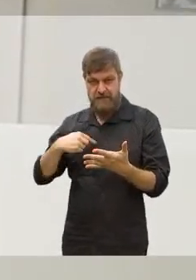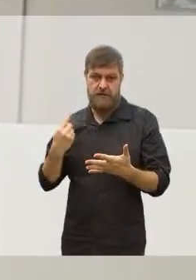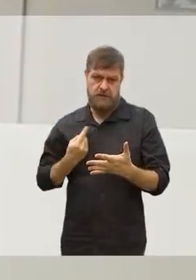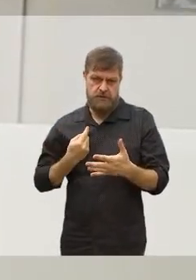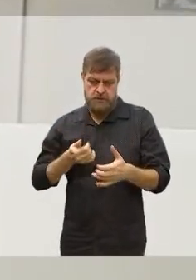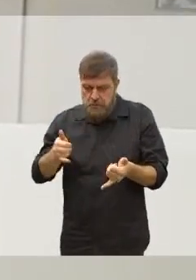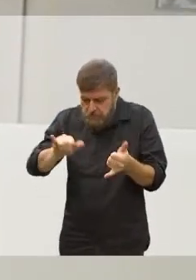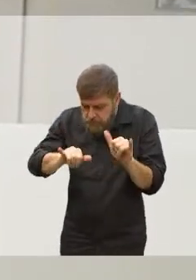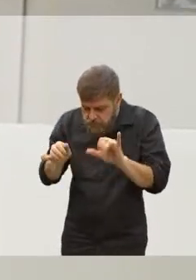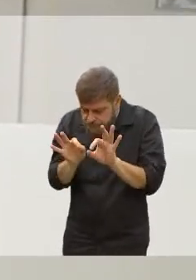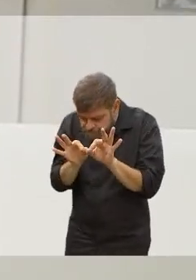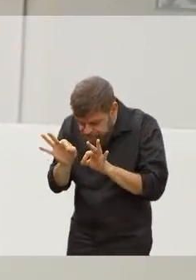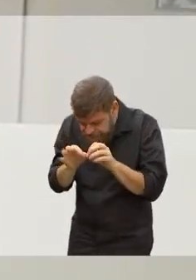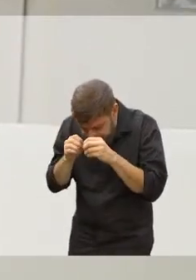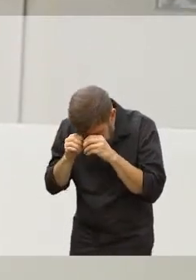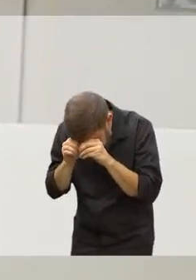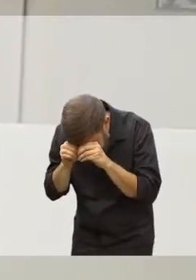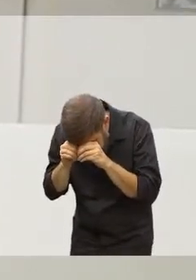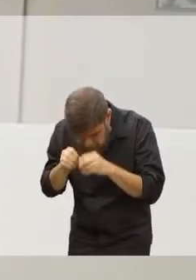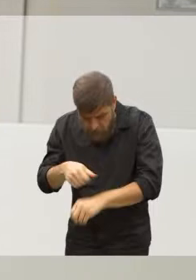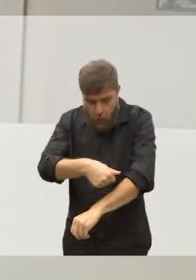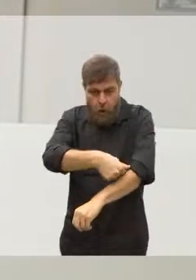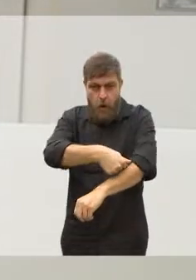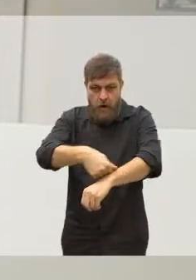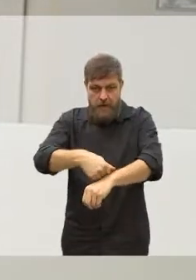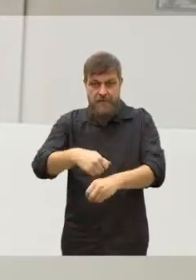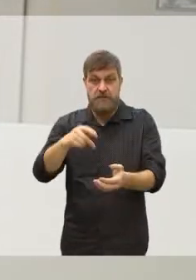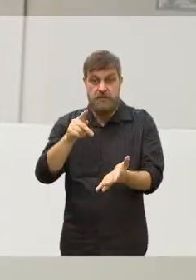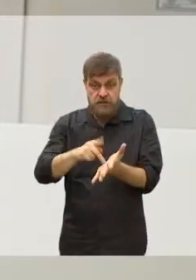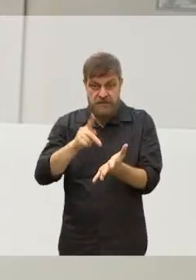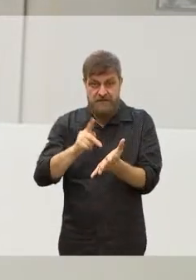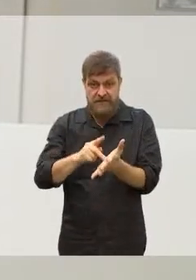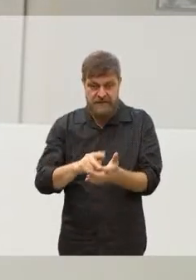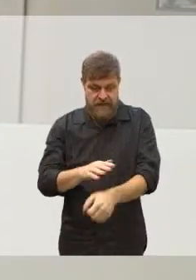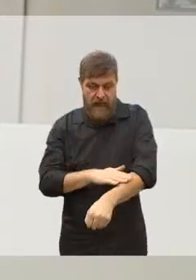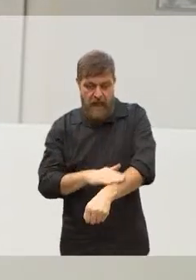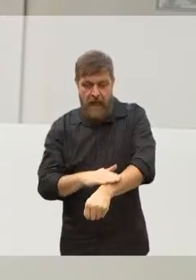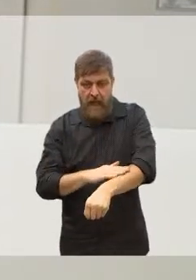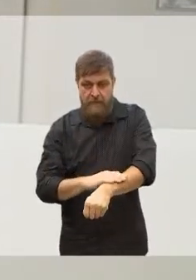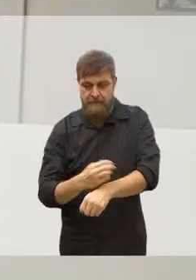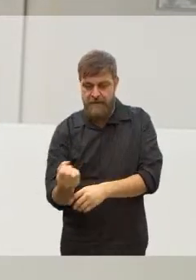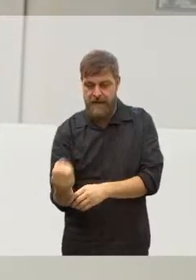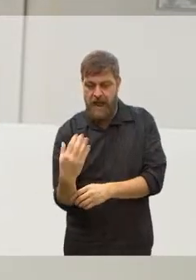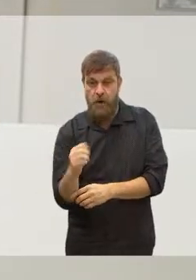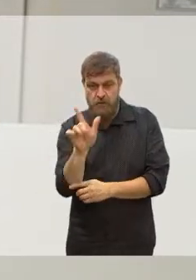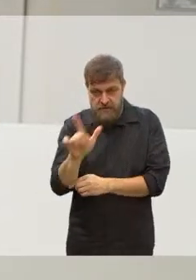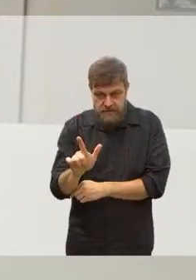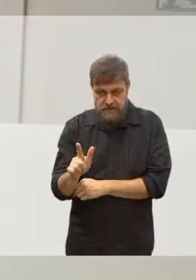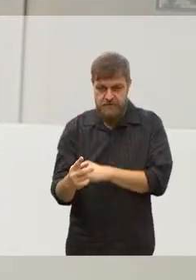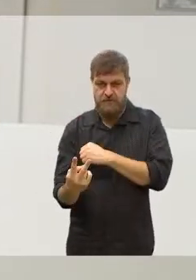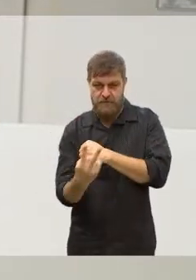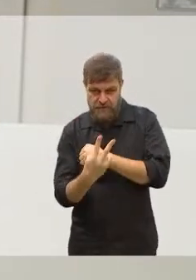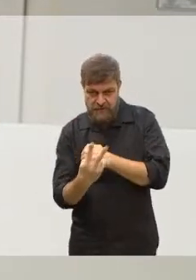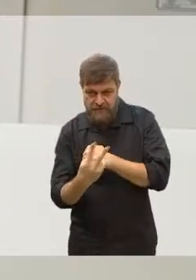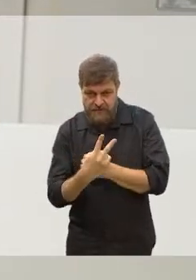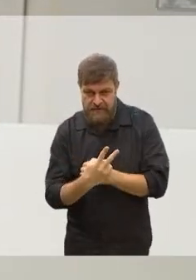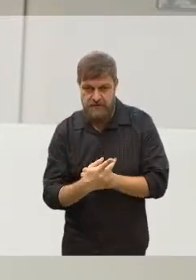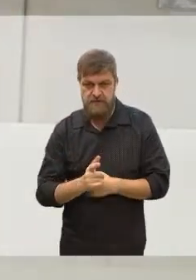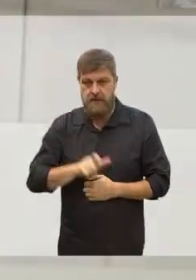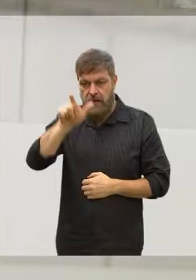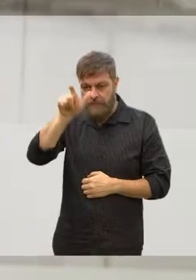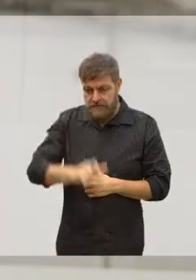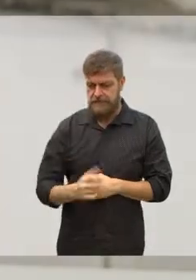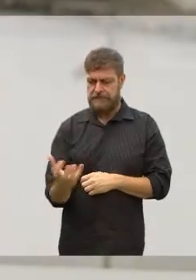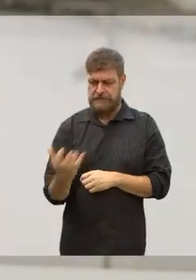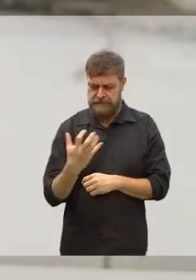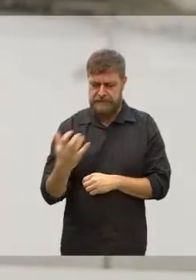pode fazer o que for necessário, de tal forma que de fato proteja a pele da pessoa da luz azul, da exposição excessiva à luz